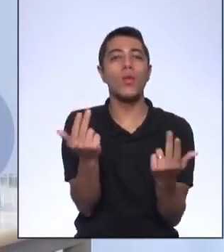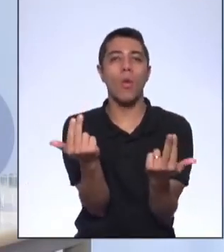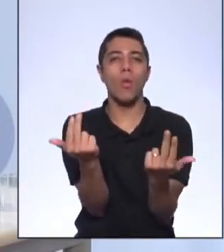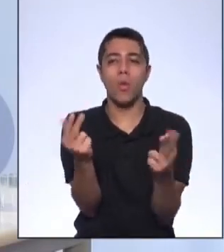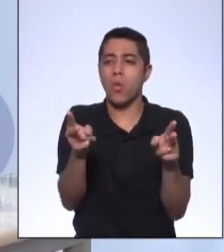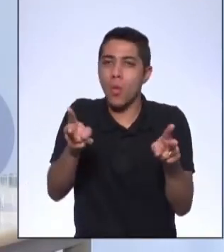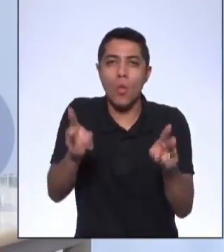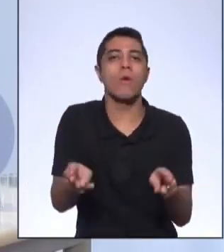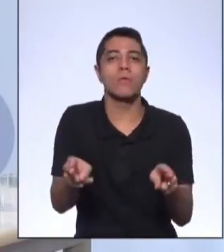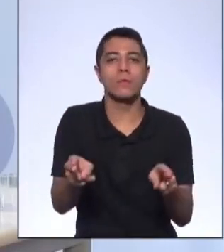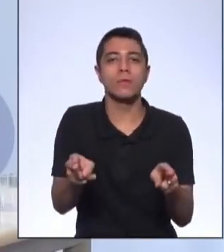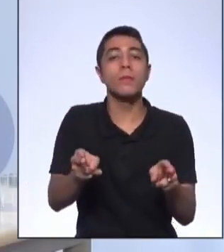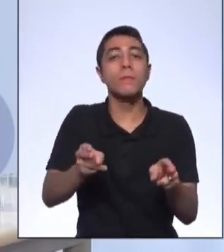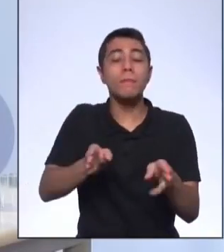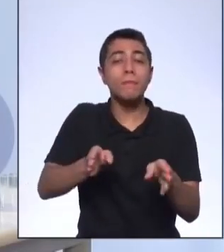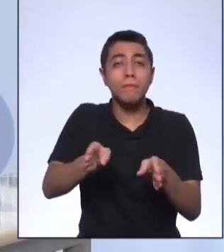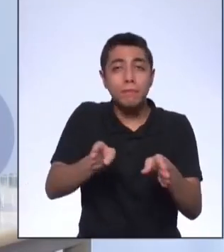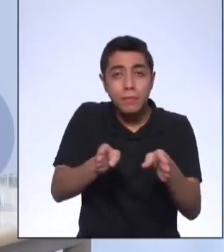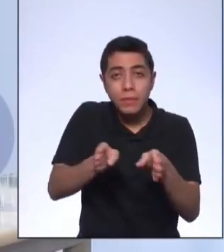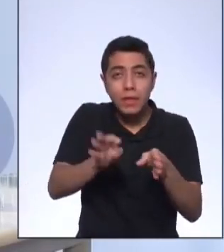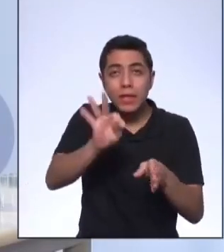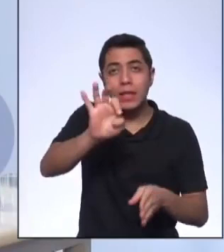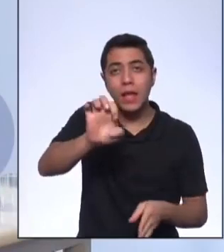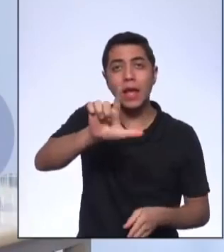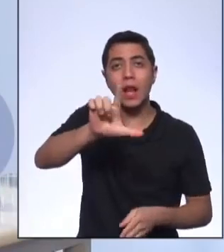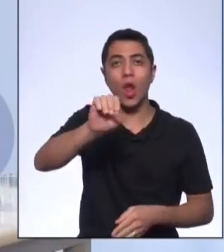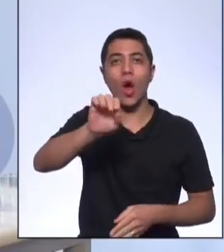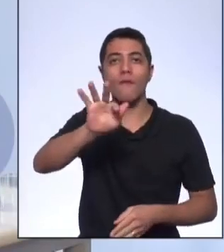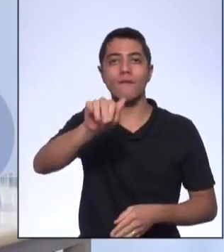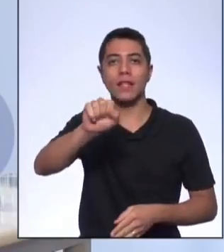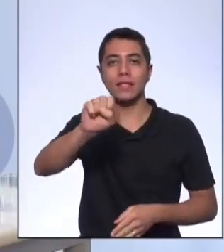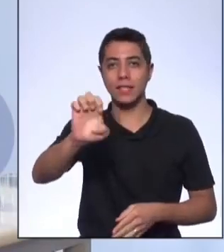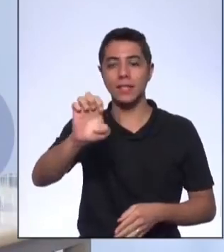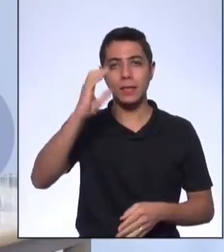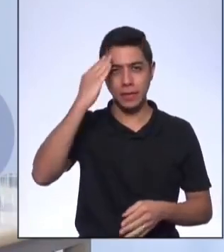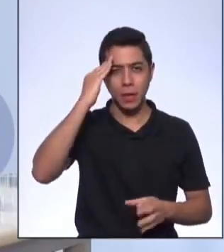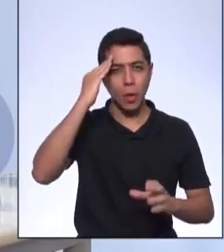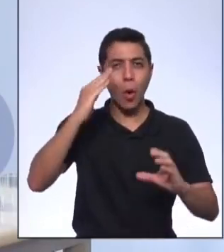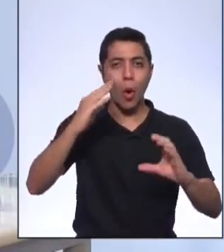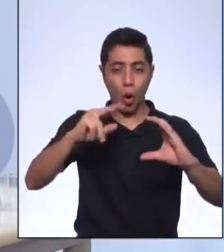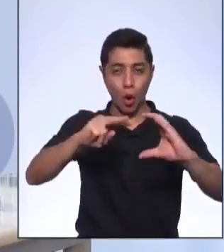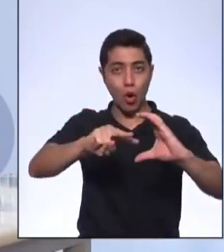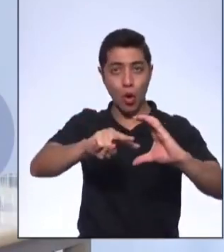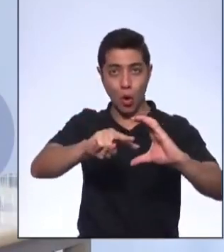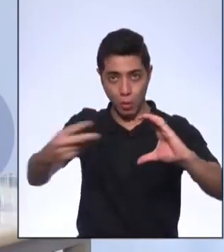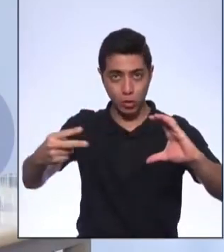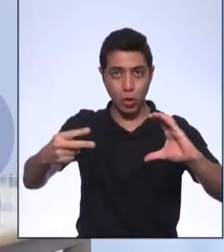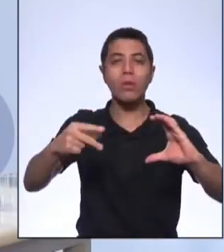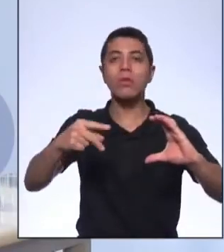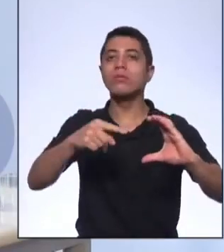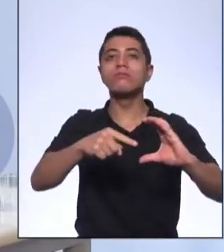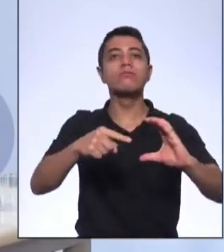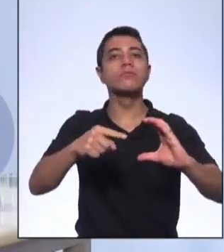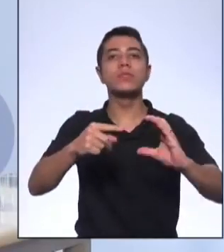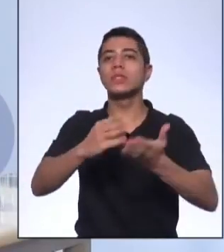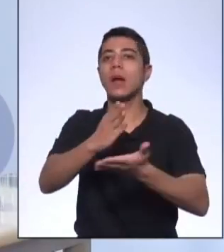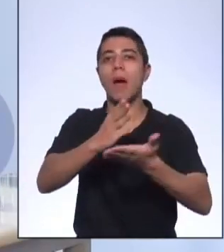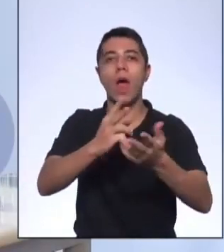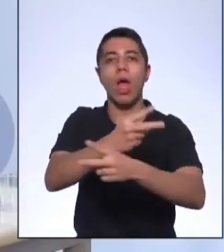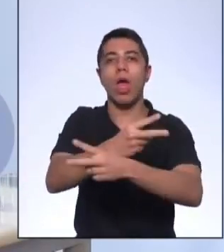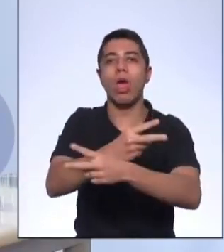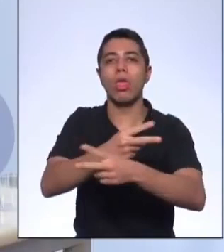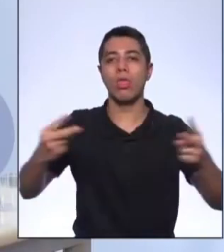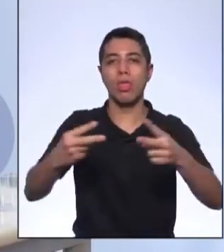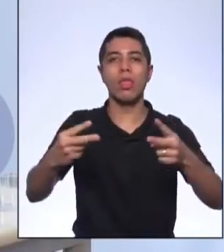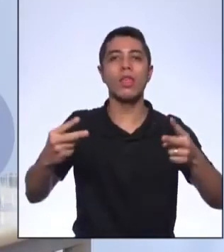novo a descondensação dos cromossomos, eles vão se descondensar, formando a cromatina, tá? Vai formar de novo o núcleo, tá?